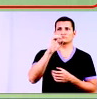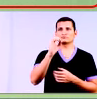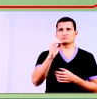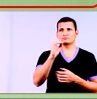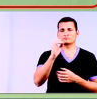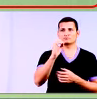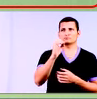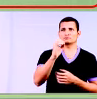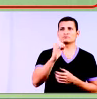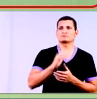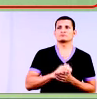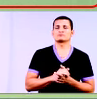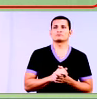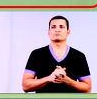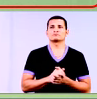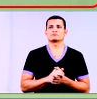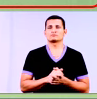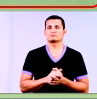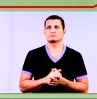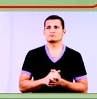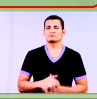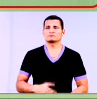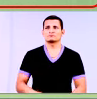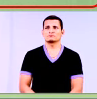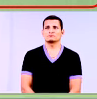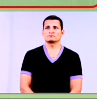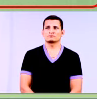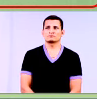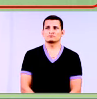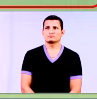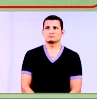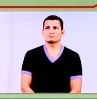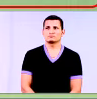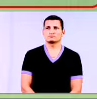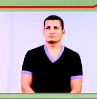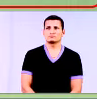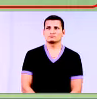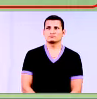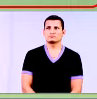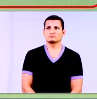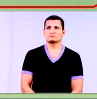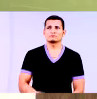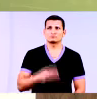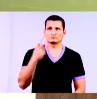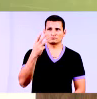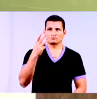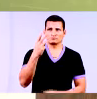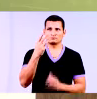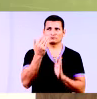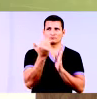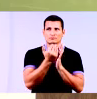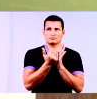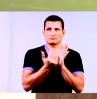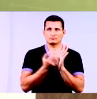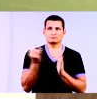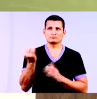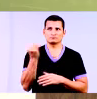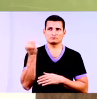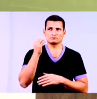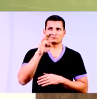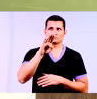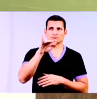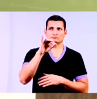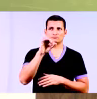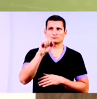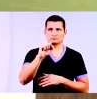a memória principal. Essa Professor, memória aí tem um detalhe interessante aí, que são 3 programas, né, 3 firmwares importantíssimos, né, que são o BIOS,